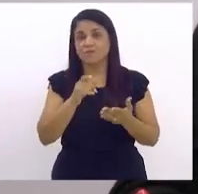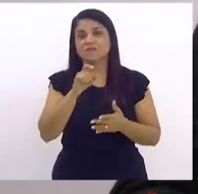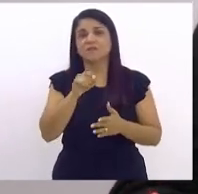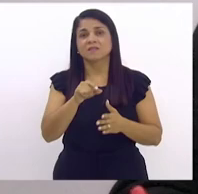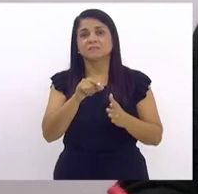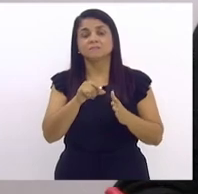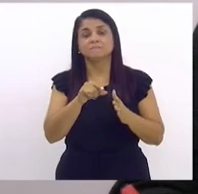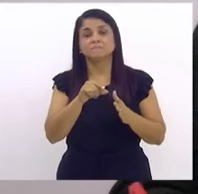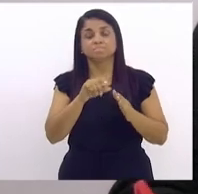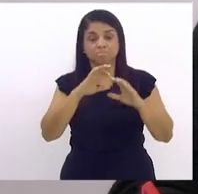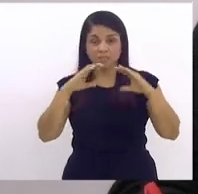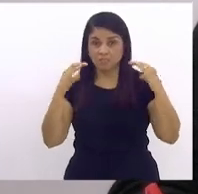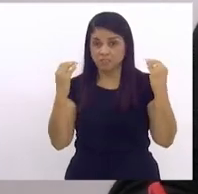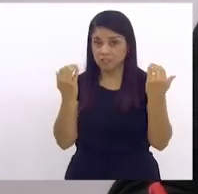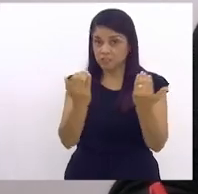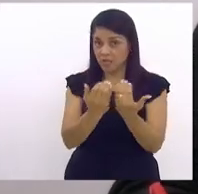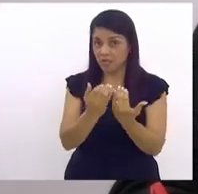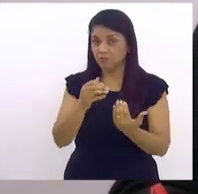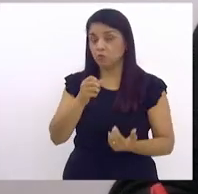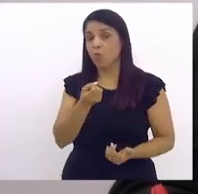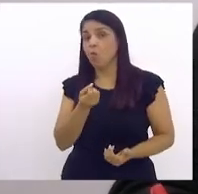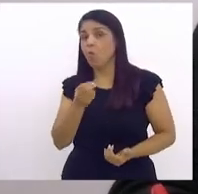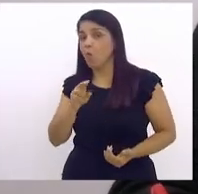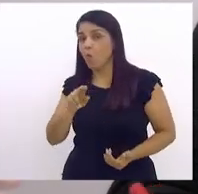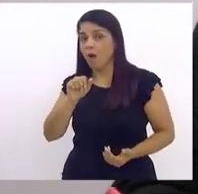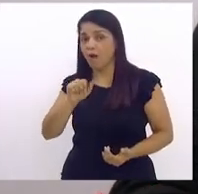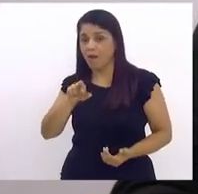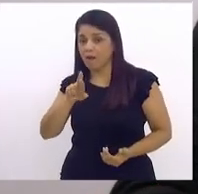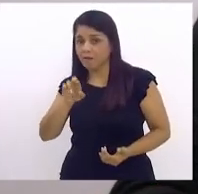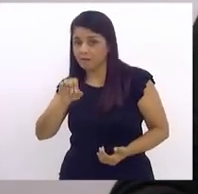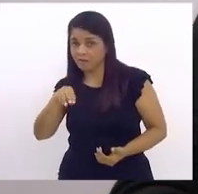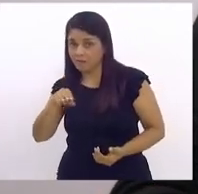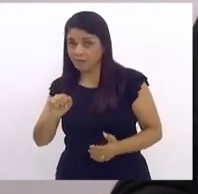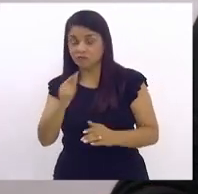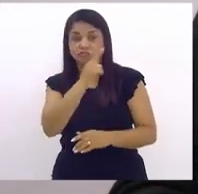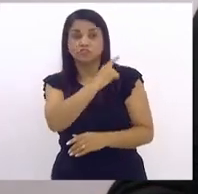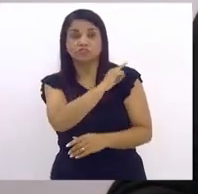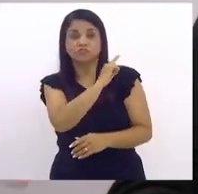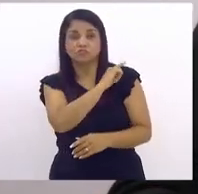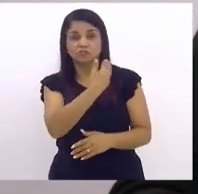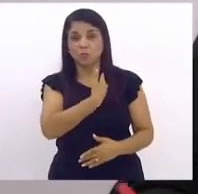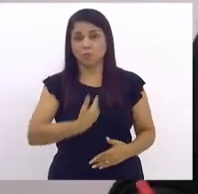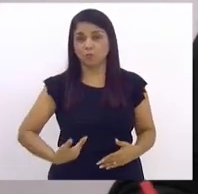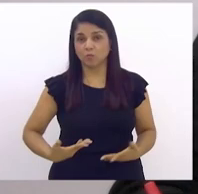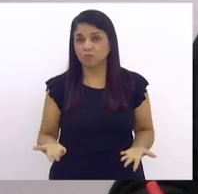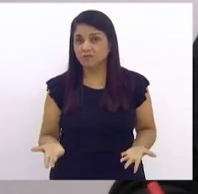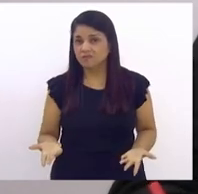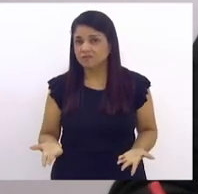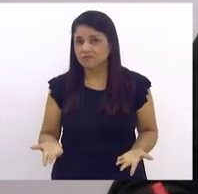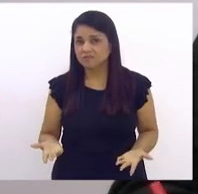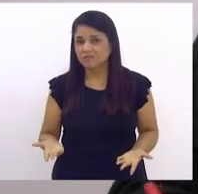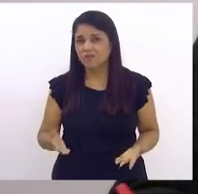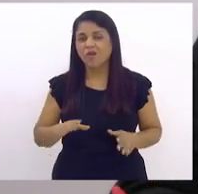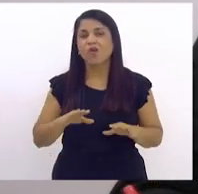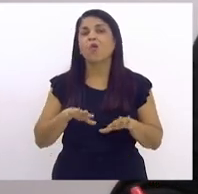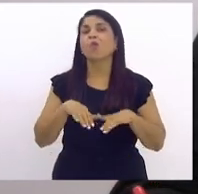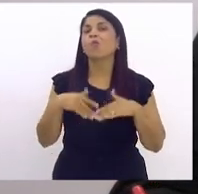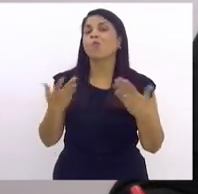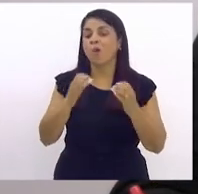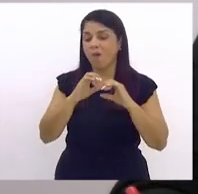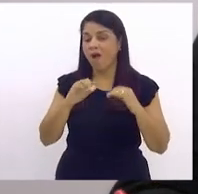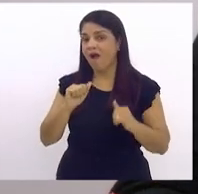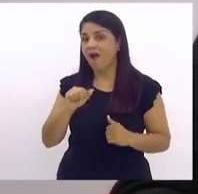estádios ou arenas que sejam de gestão do poder público. Qual é a arena esportiva hoje que é de gestão do poder